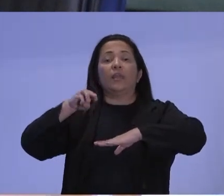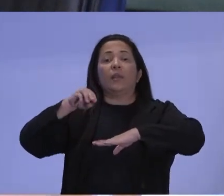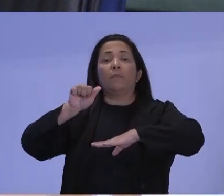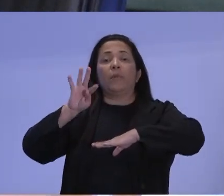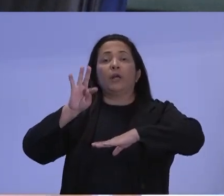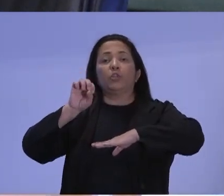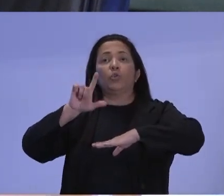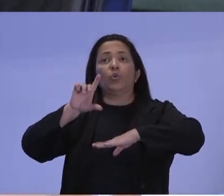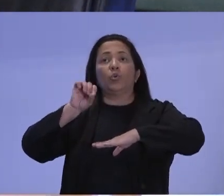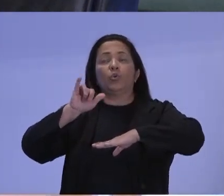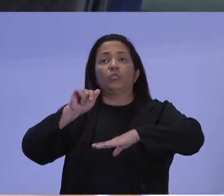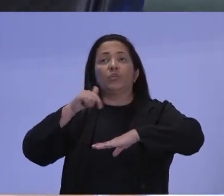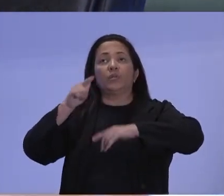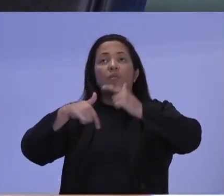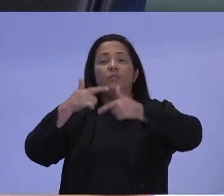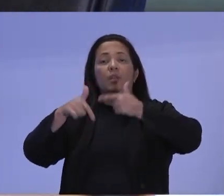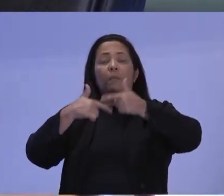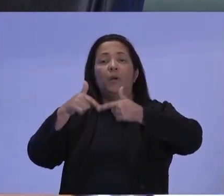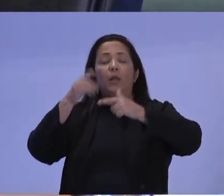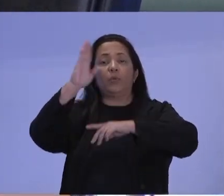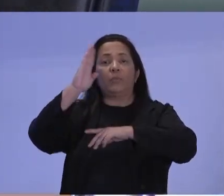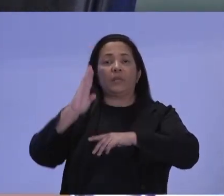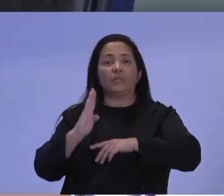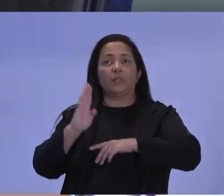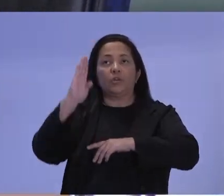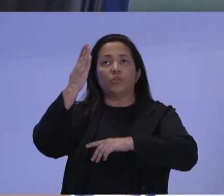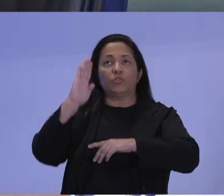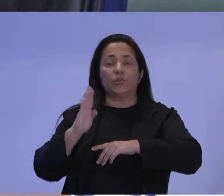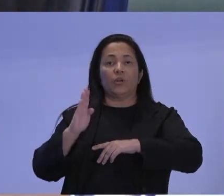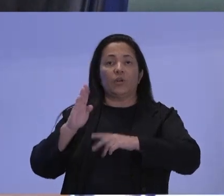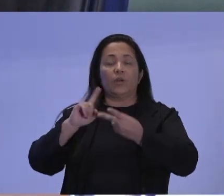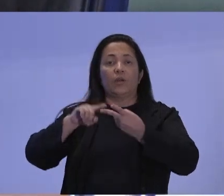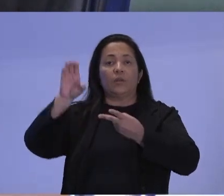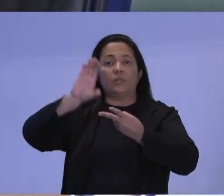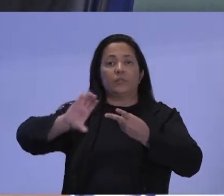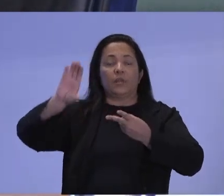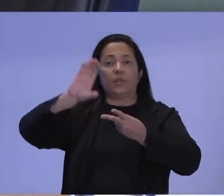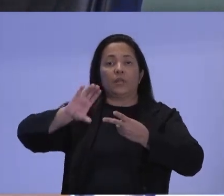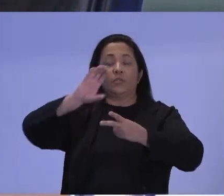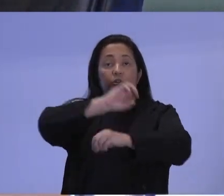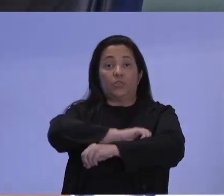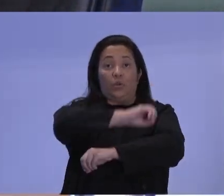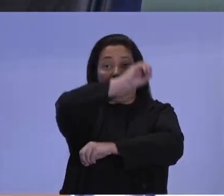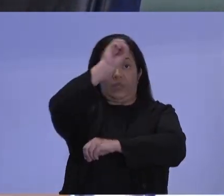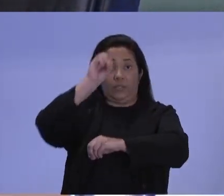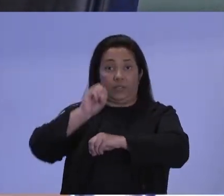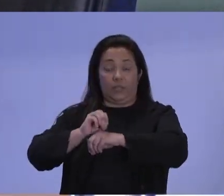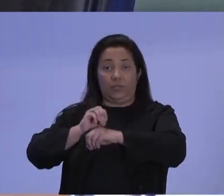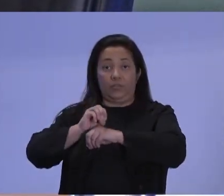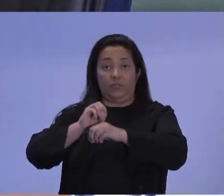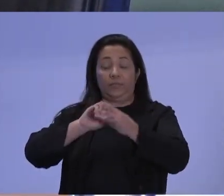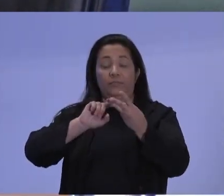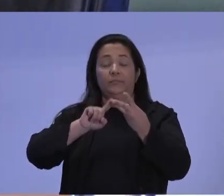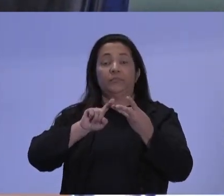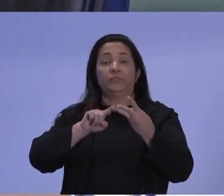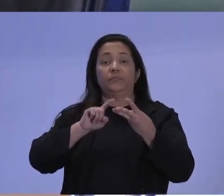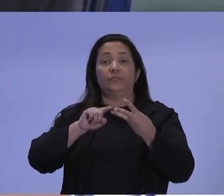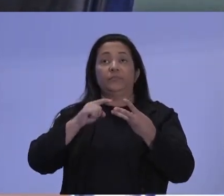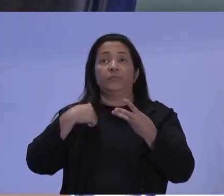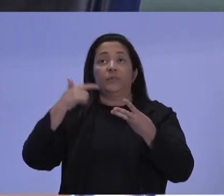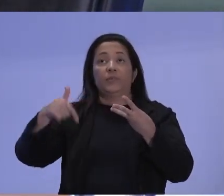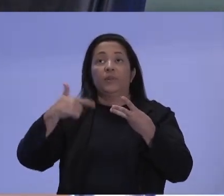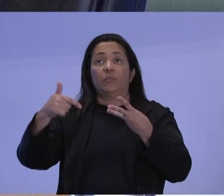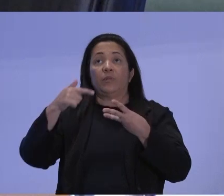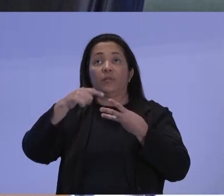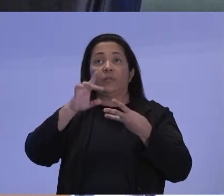Trabalho na região oeste, Braslândia, Ceilândia, Sol Nascente. E nós estamos